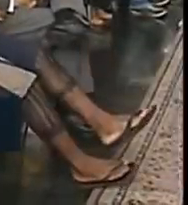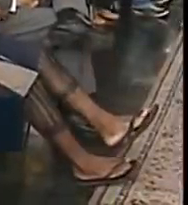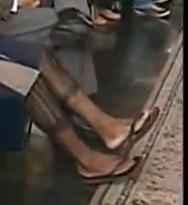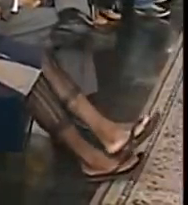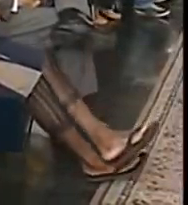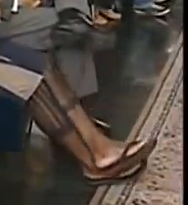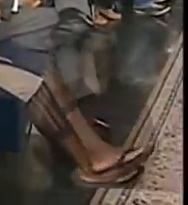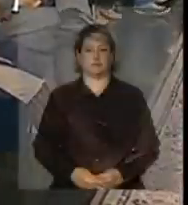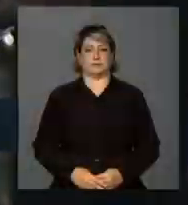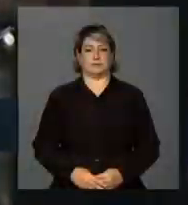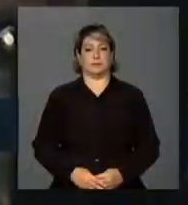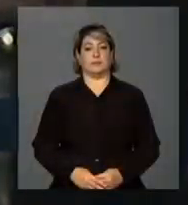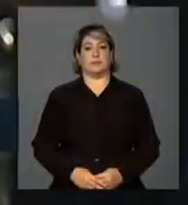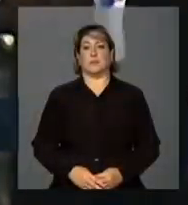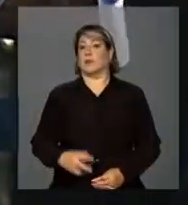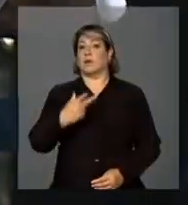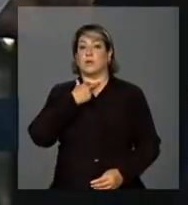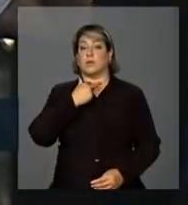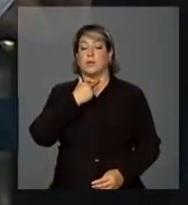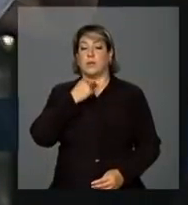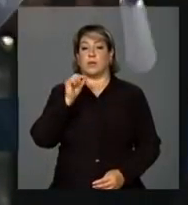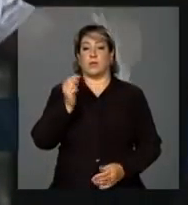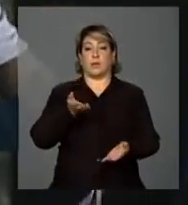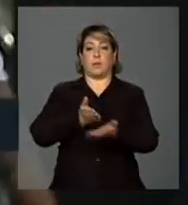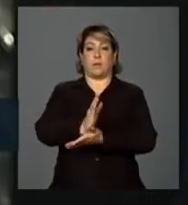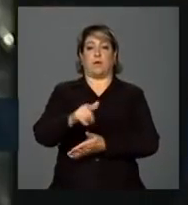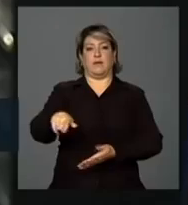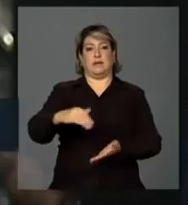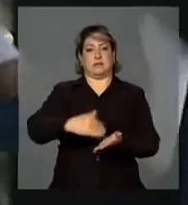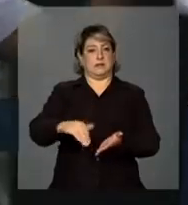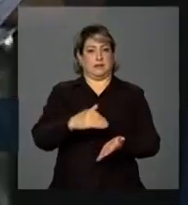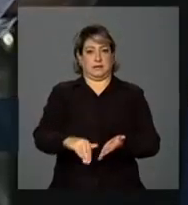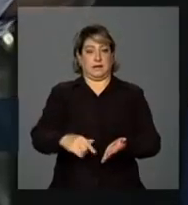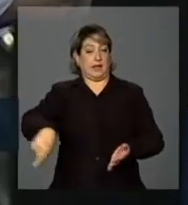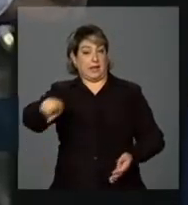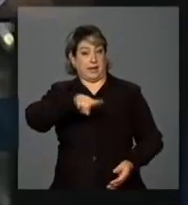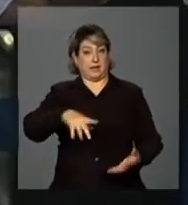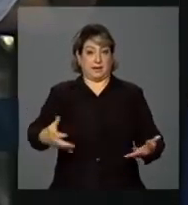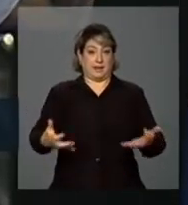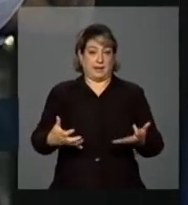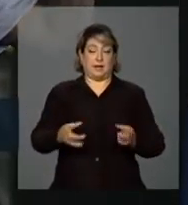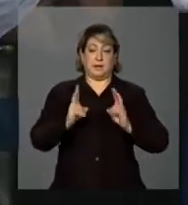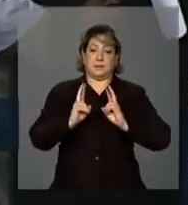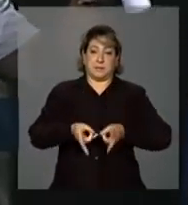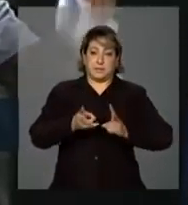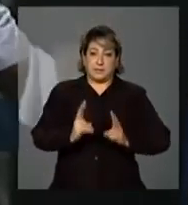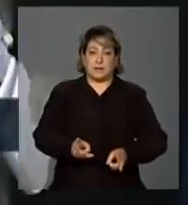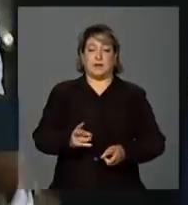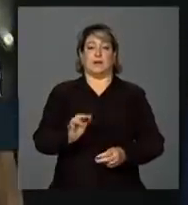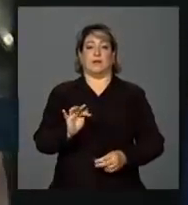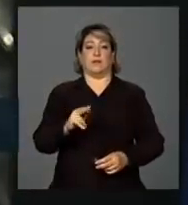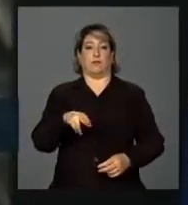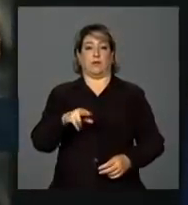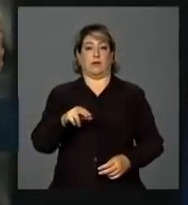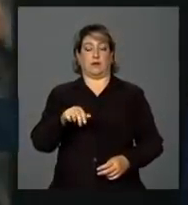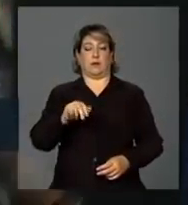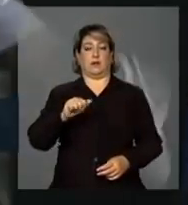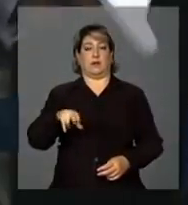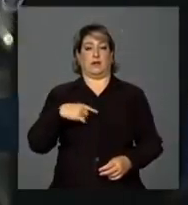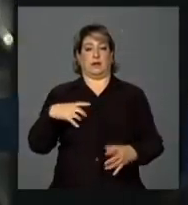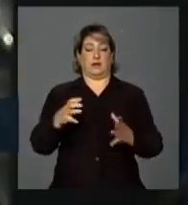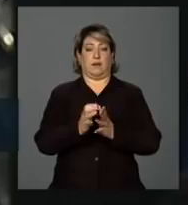Não pode aprovar secretaria. Eles querem permanecer Fundação Nacional de Saúde.